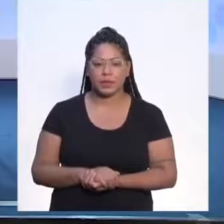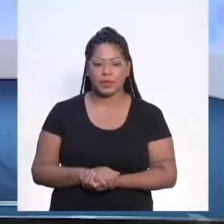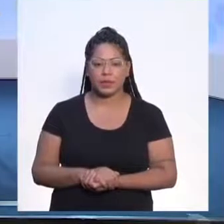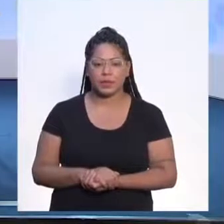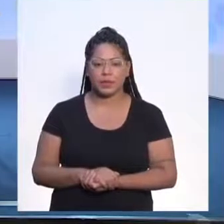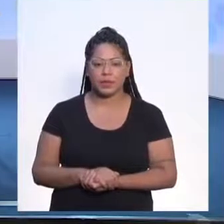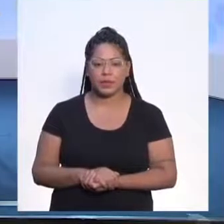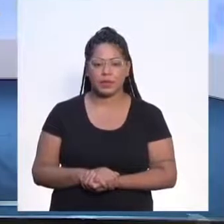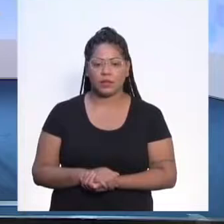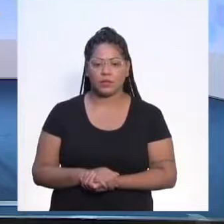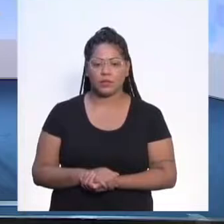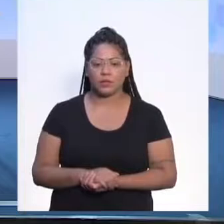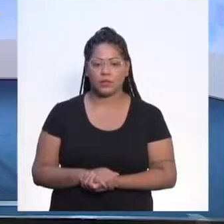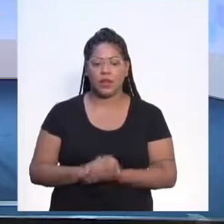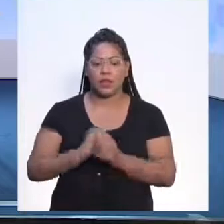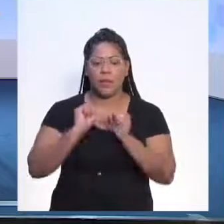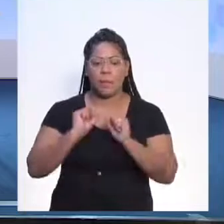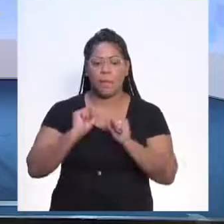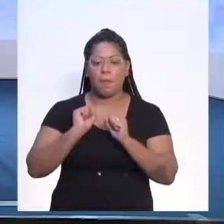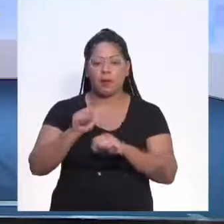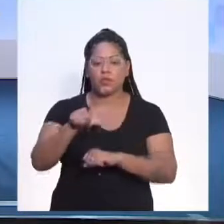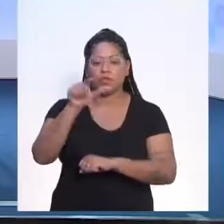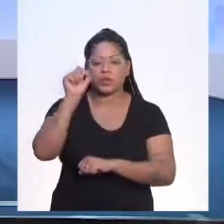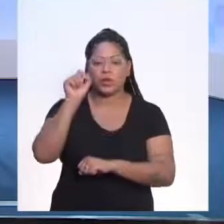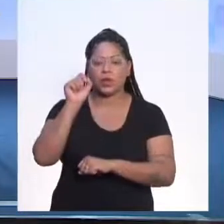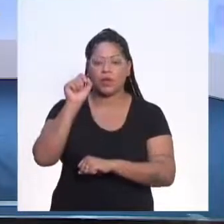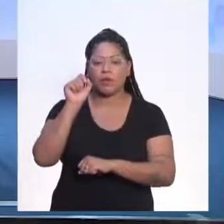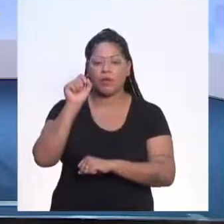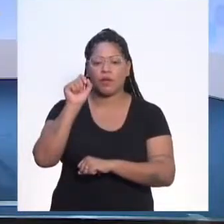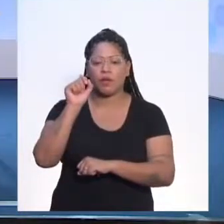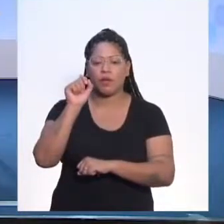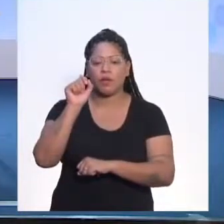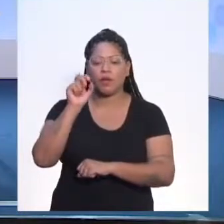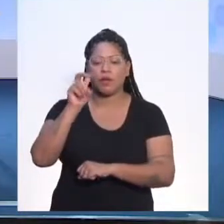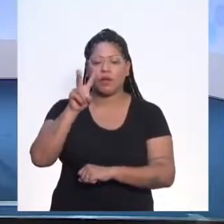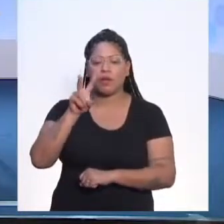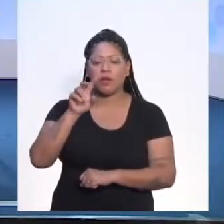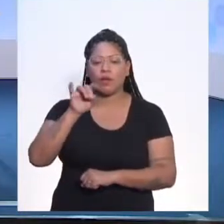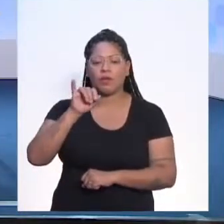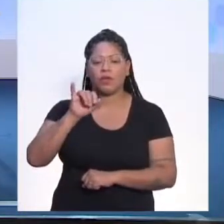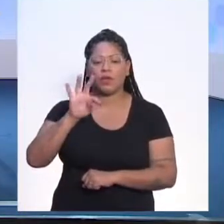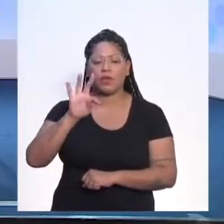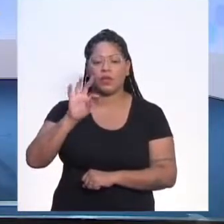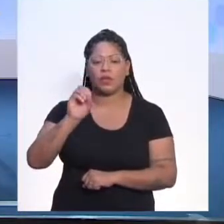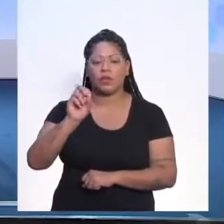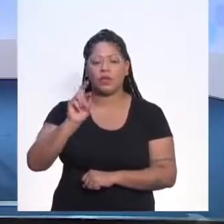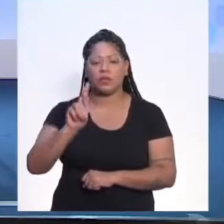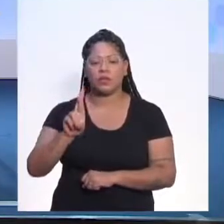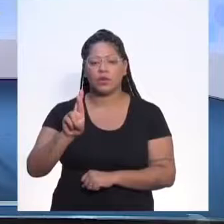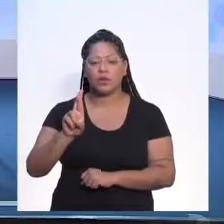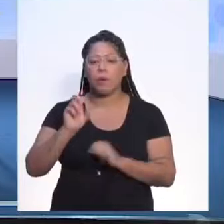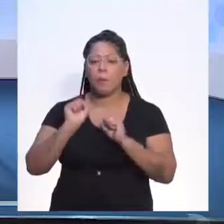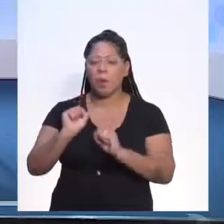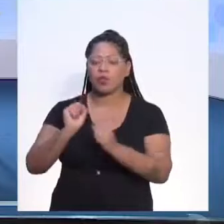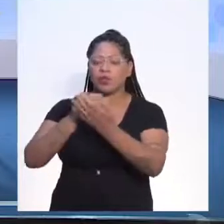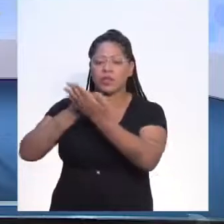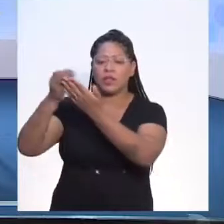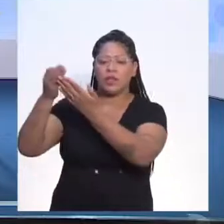um da lista? Opa! Pode ser o primeiro aqui, o Vitor Tarri. O Vitor? Vitor. Passa a